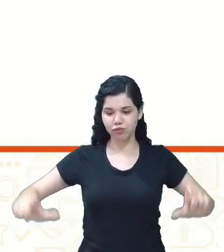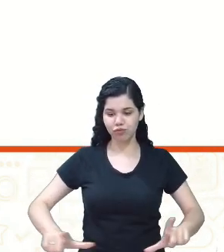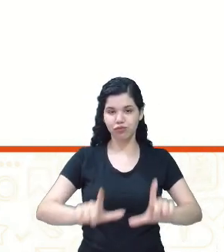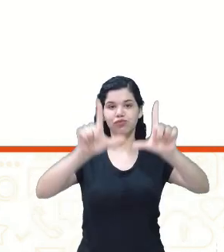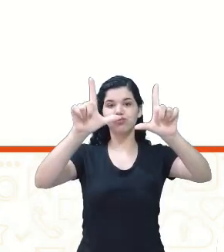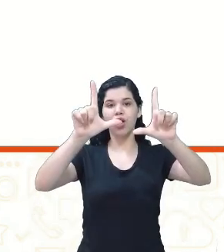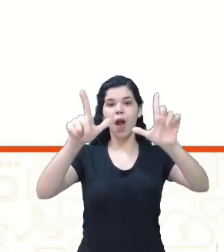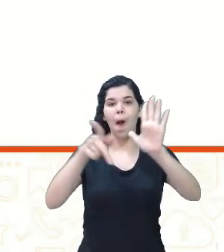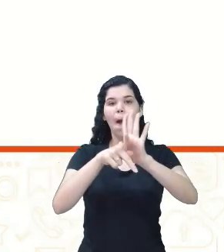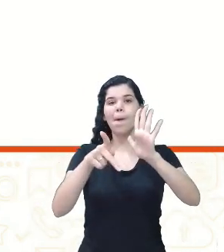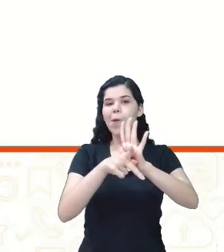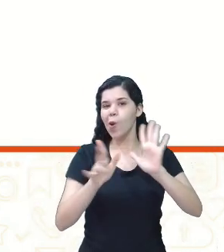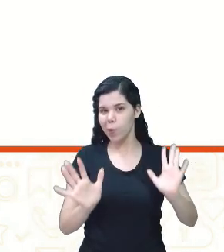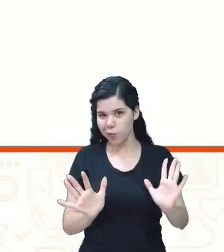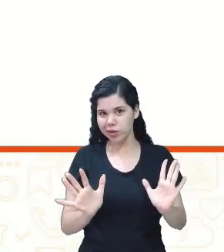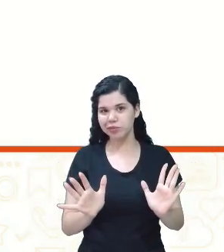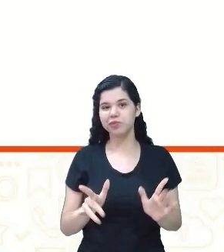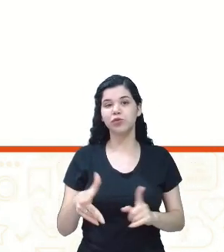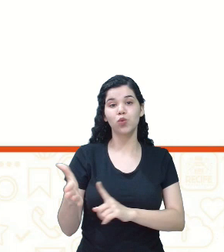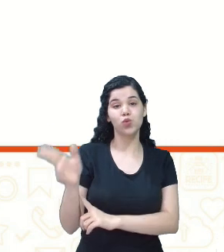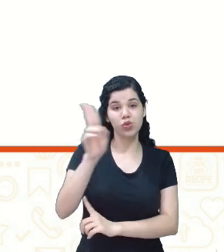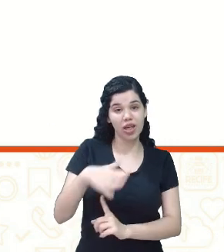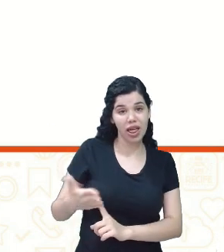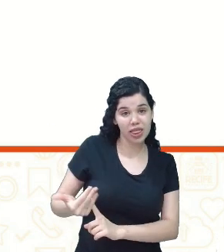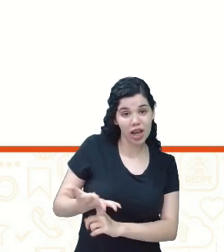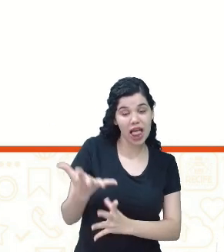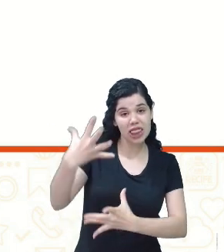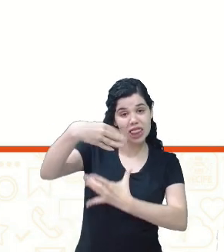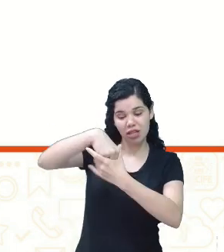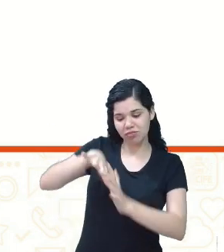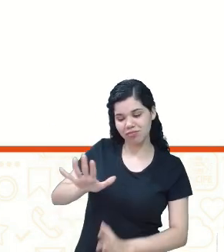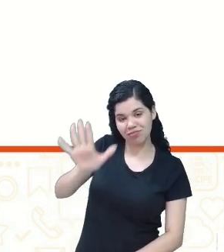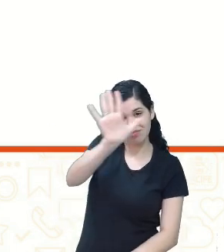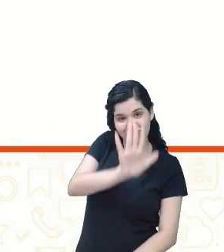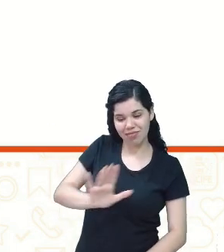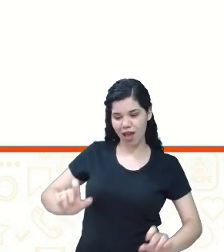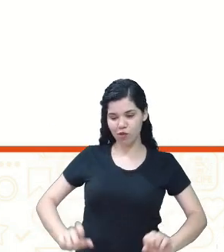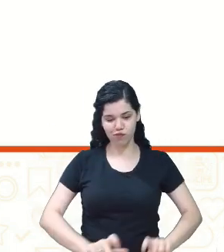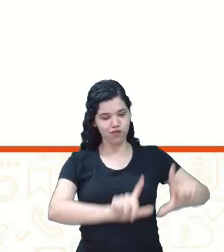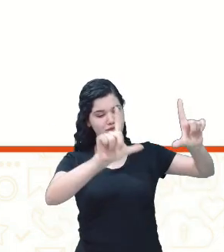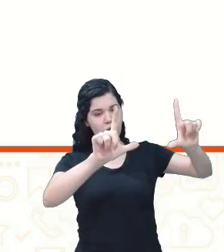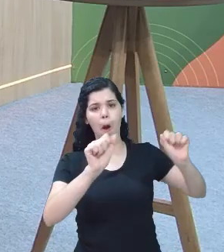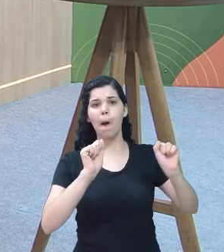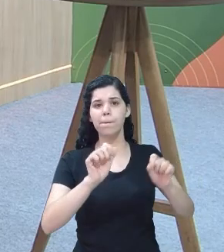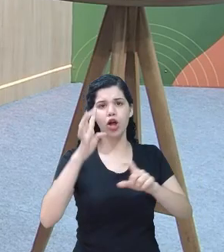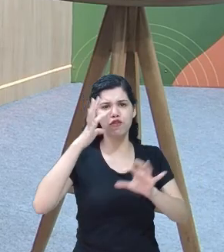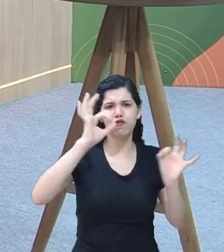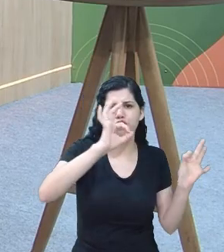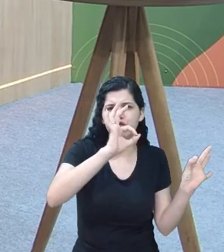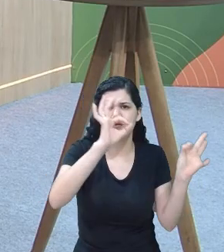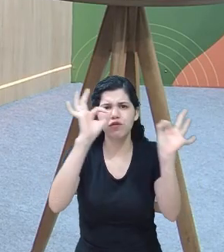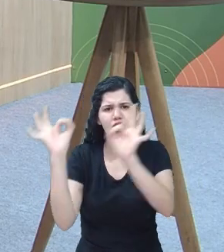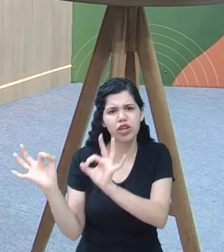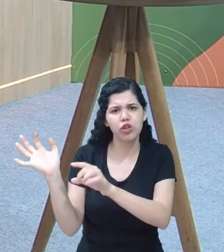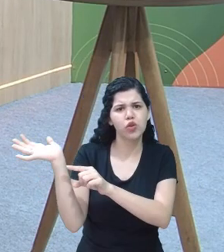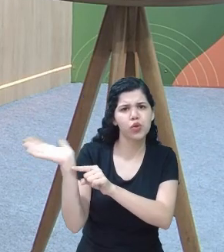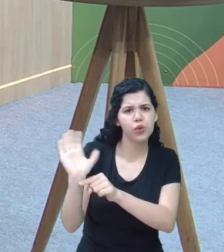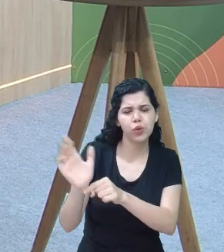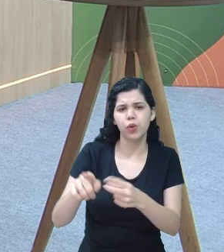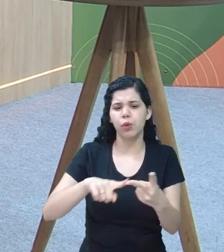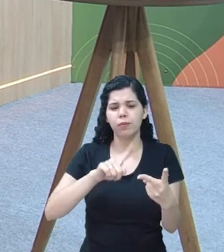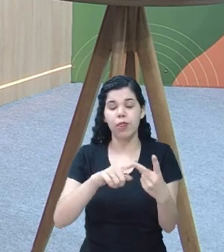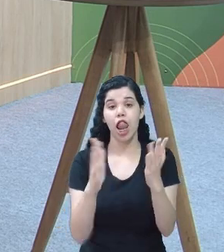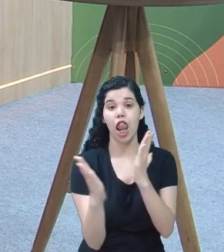jeito em que as coisas se apresentam dentro daquela tela, certo? Seja um vídeo, seja